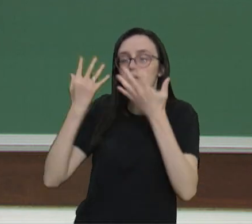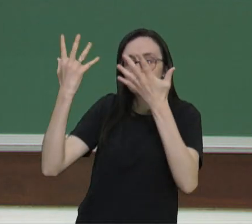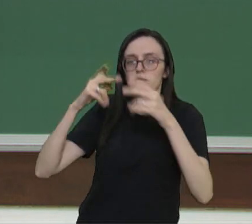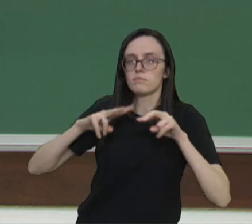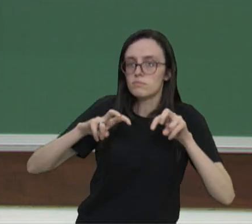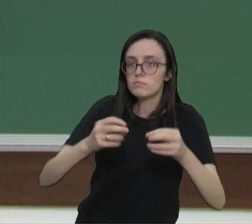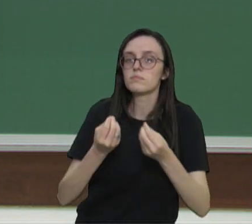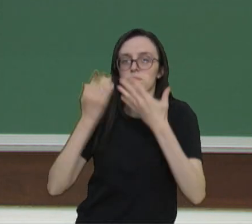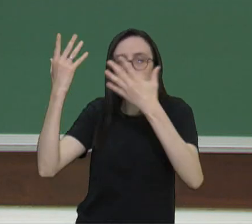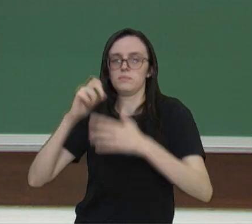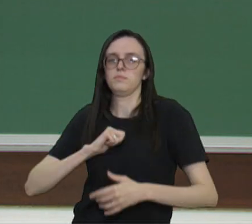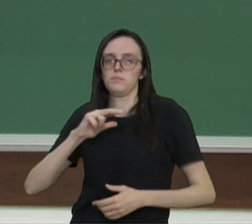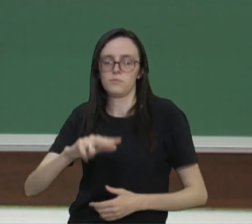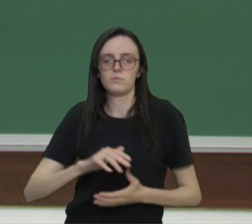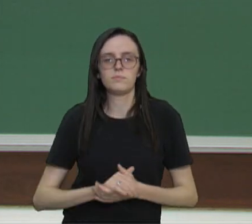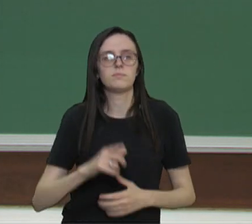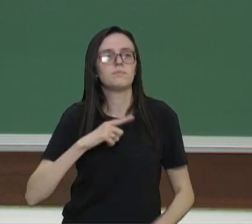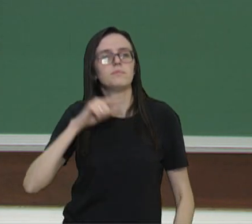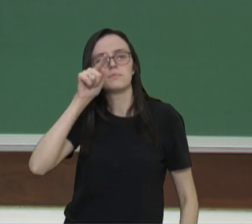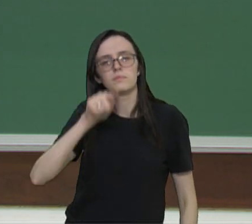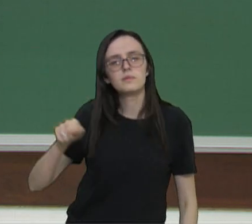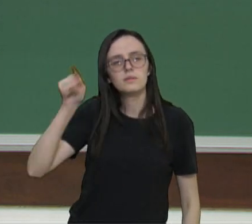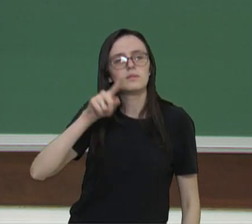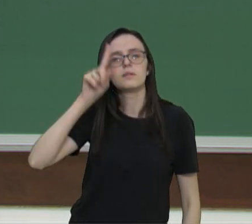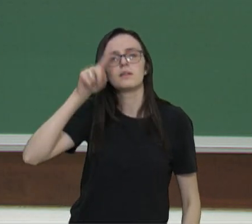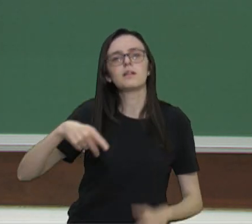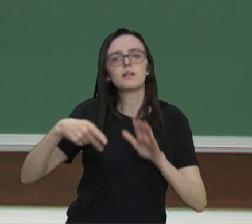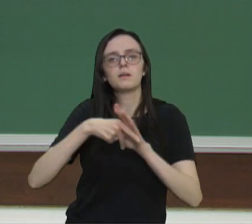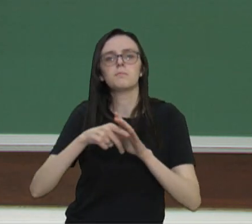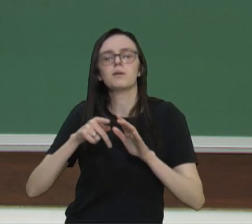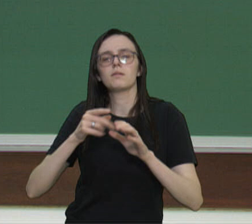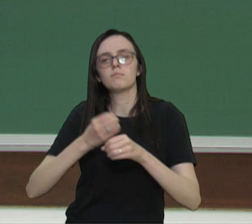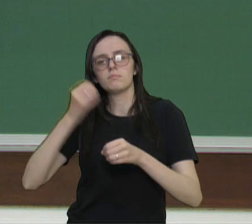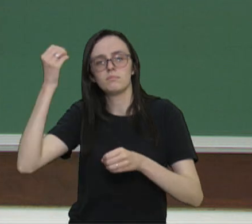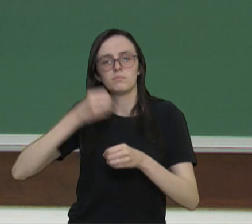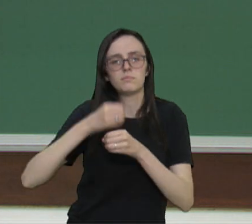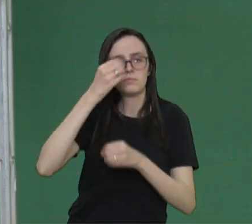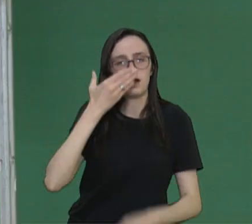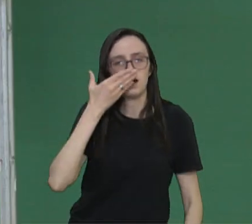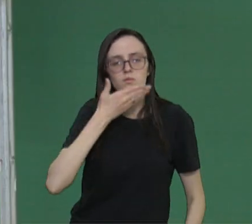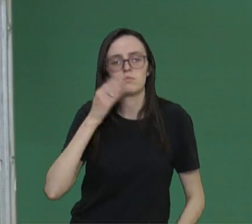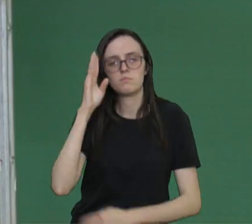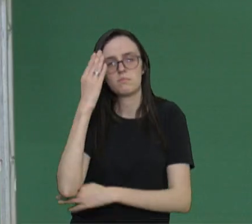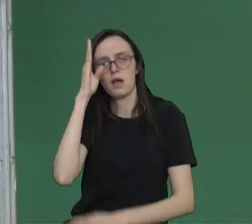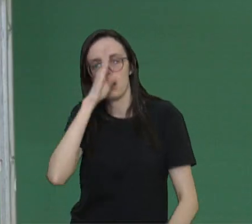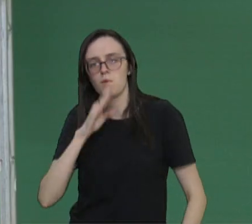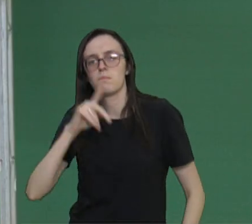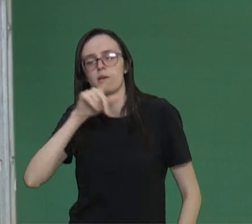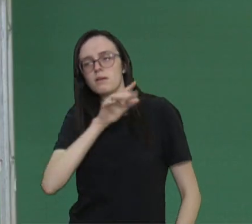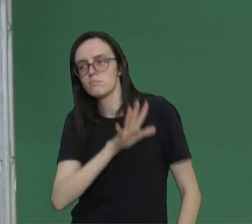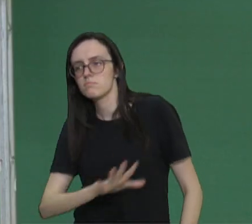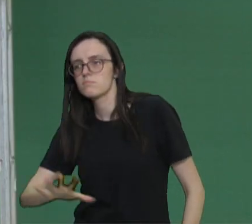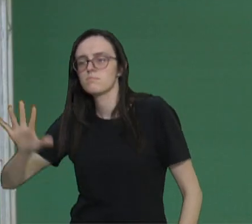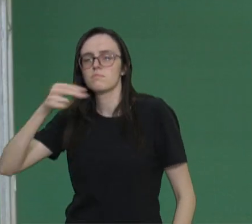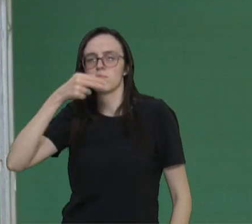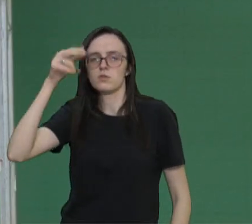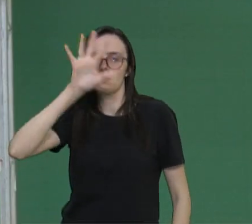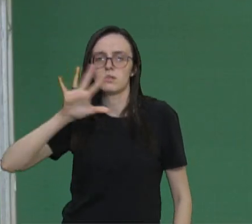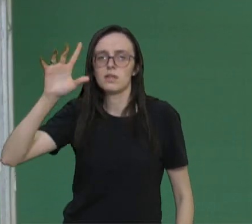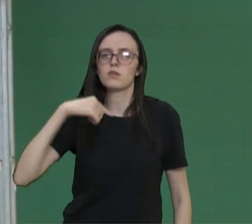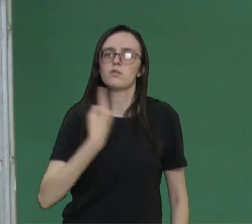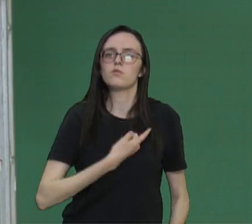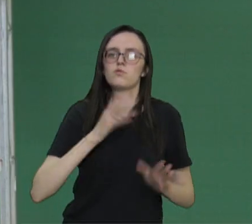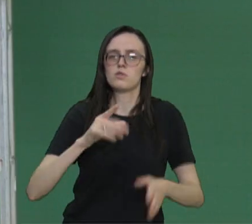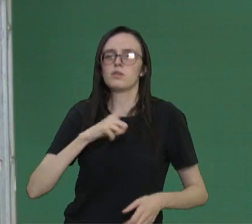explorados. Então, nós tivemos o ciclo econômico da cana-de-açúcar e do pau-brasil, que foi no litoral nordestino ali que nós